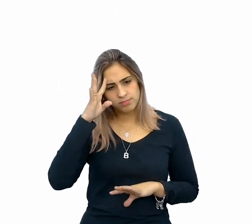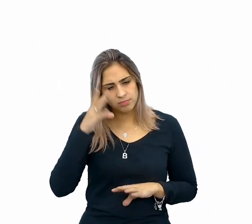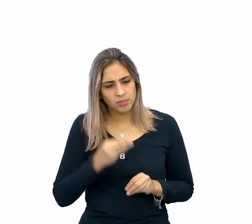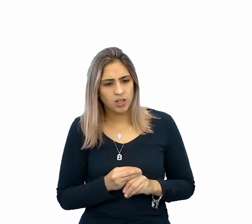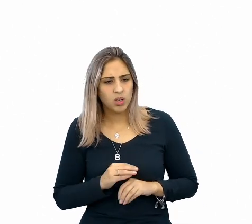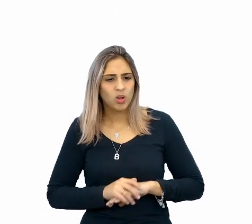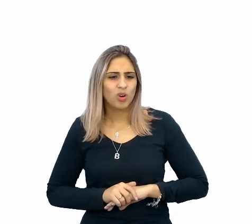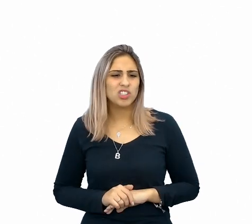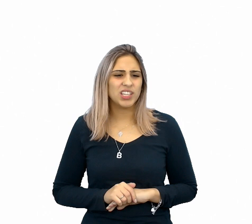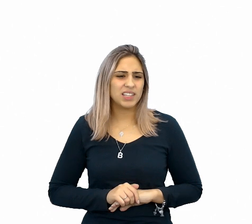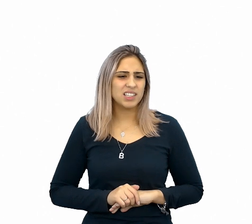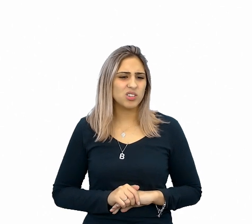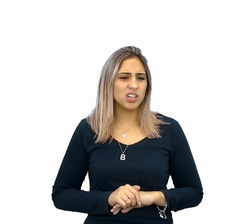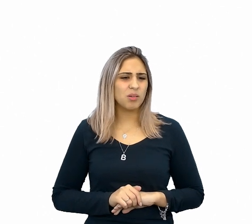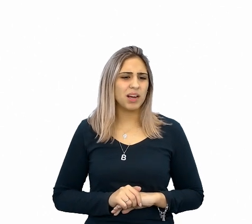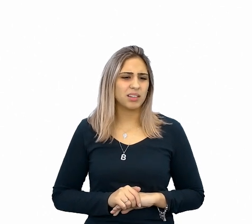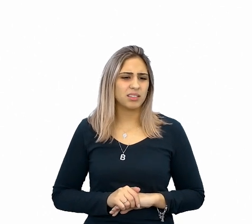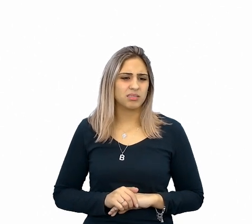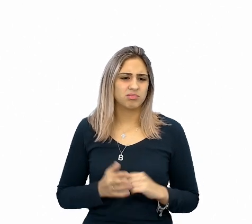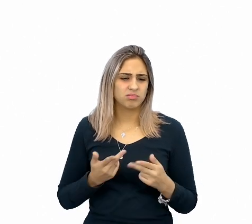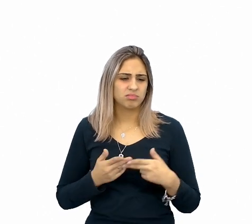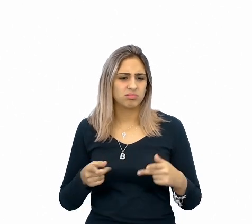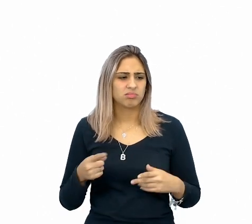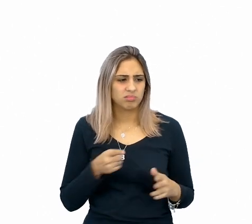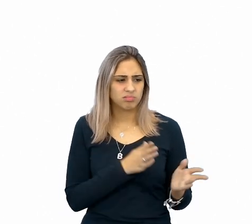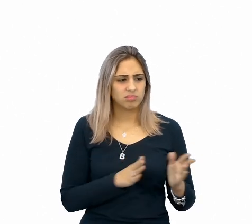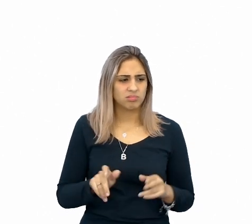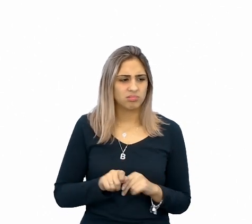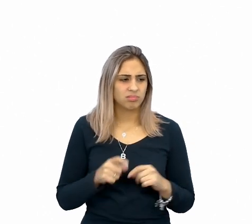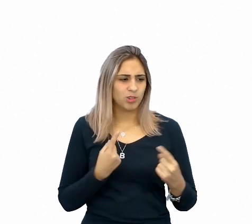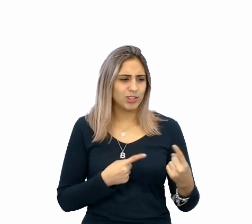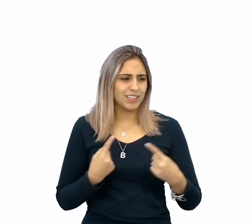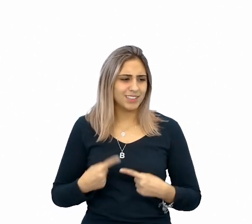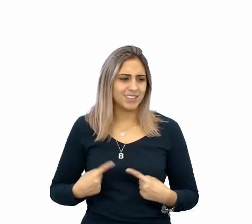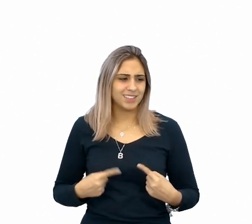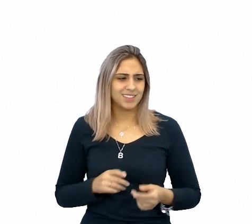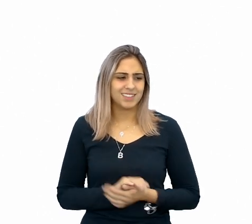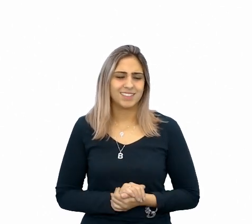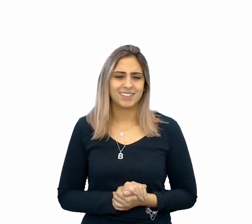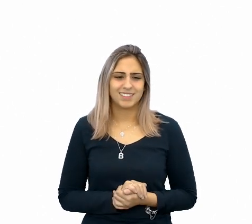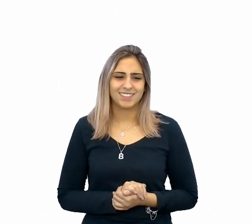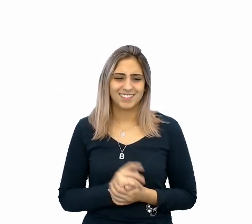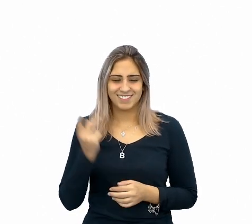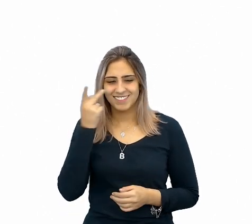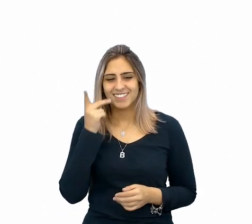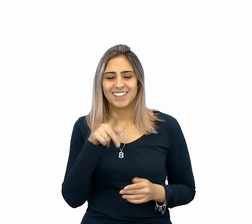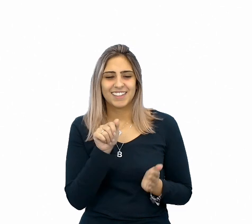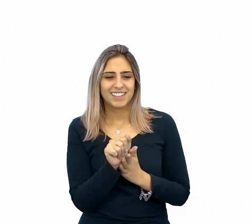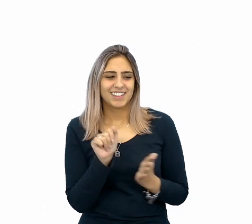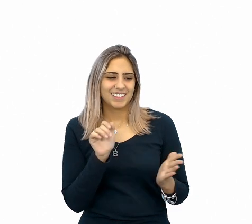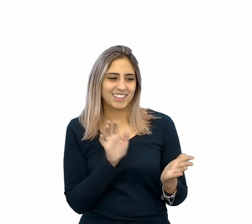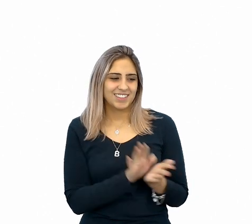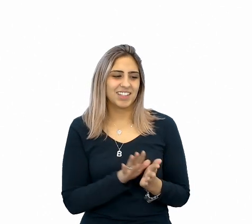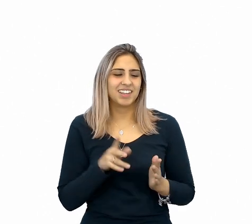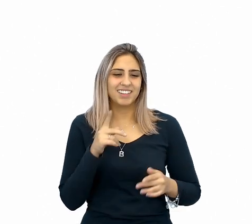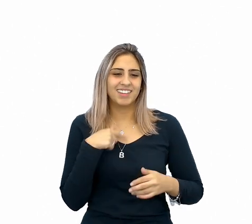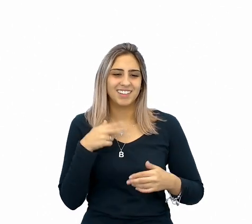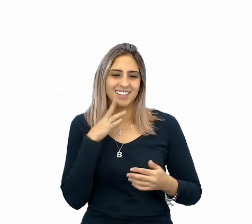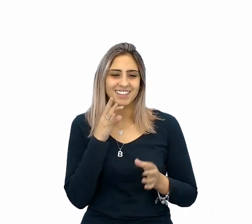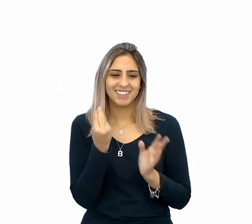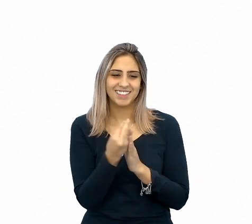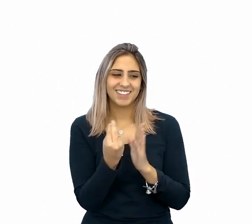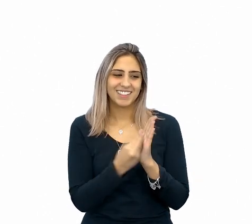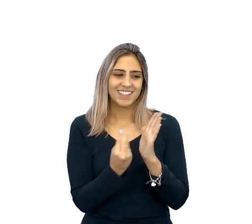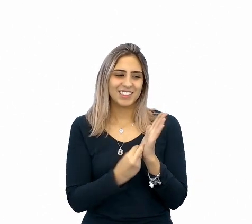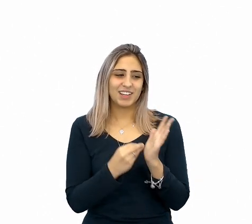é recomendável, professores, que vocês façam uma discussão coletiva da atividade para registrar na lousa